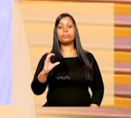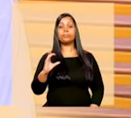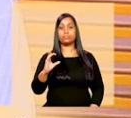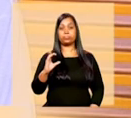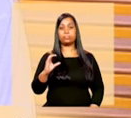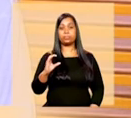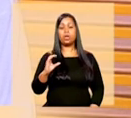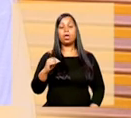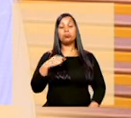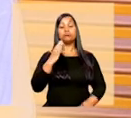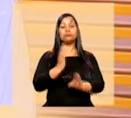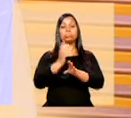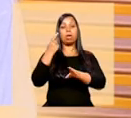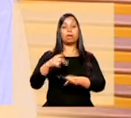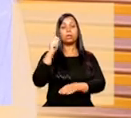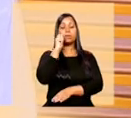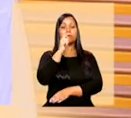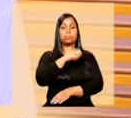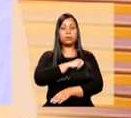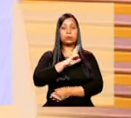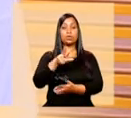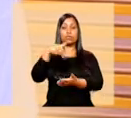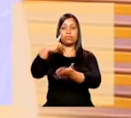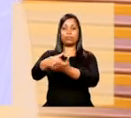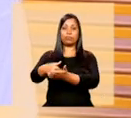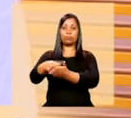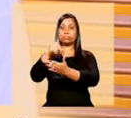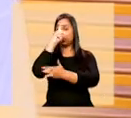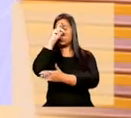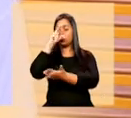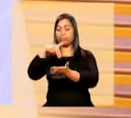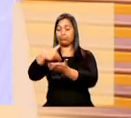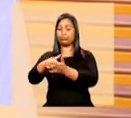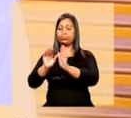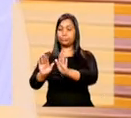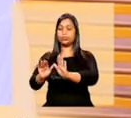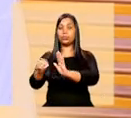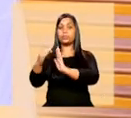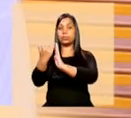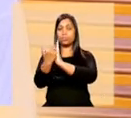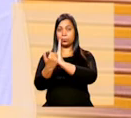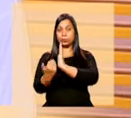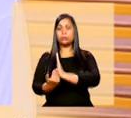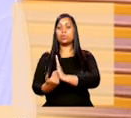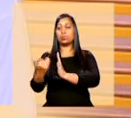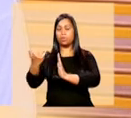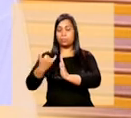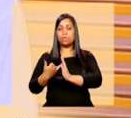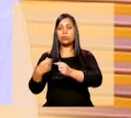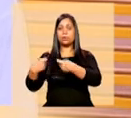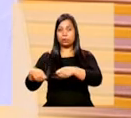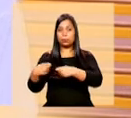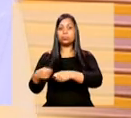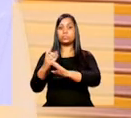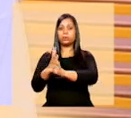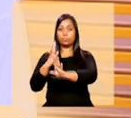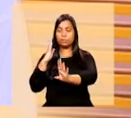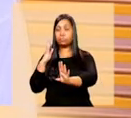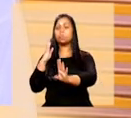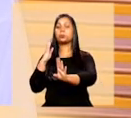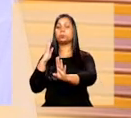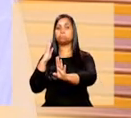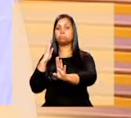que eu fiquei doente. E daí fui internado, fiz um protocolo. Esse protocolo disse que eu tinha que entrar na